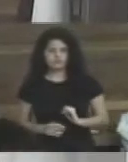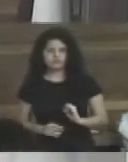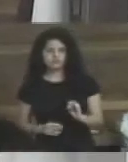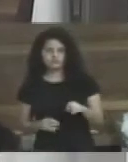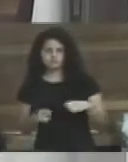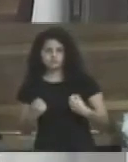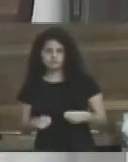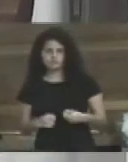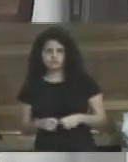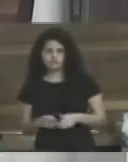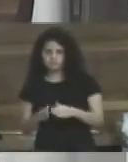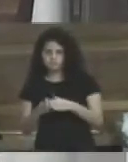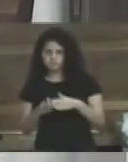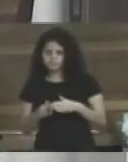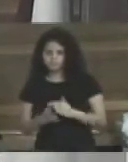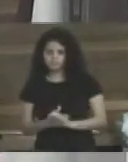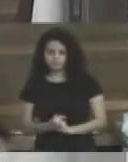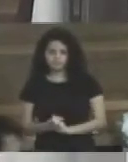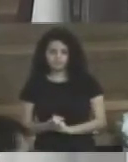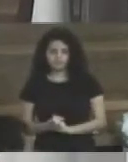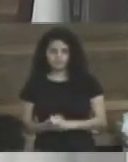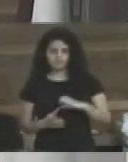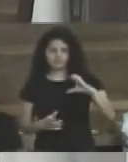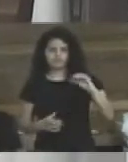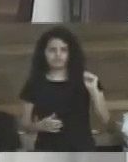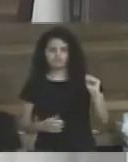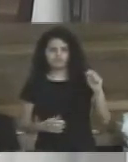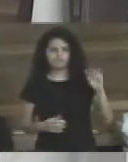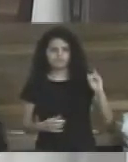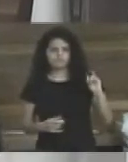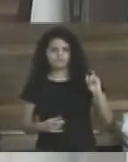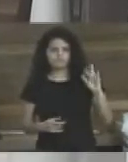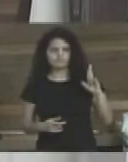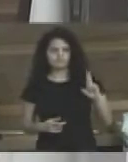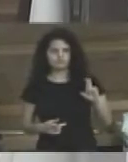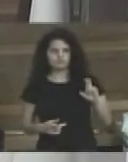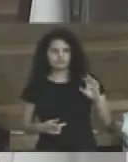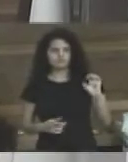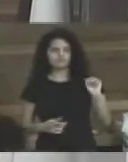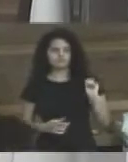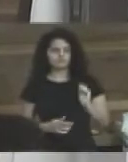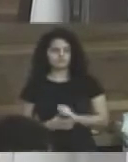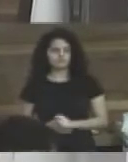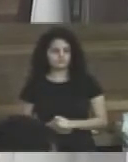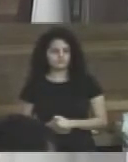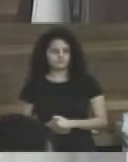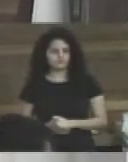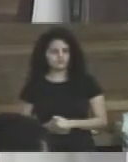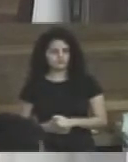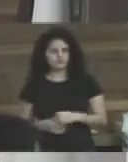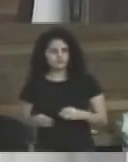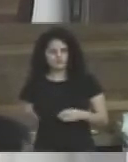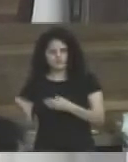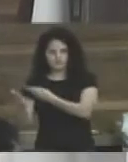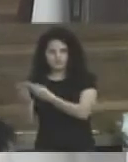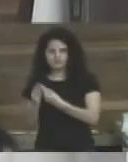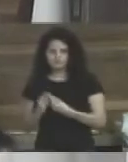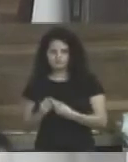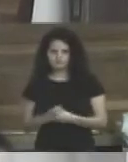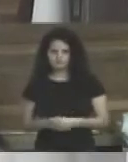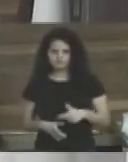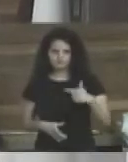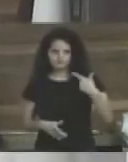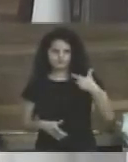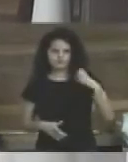se eles solicitarem... a Caixa Econômica Federal, ao INSS, né, eles recebem 25% a mais no